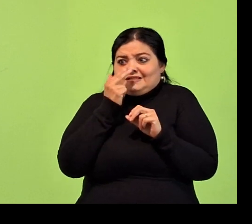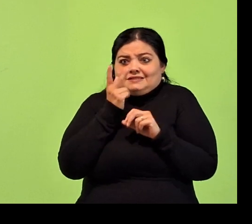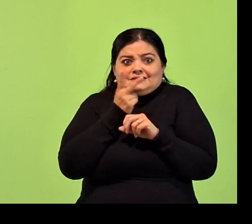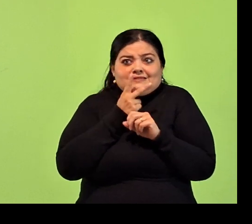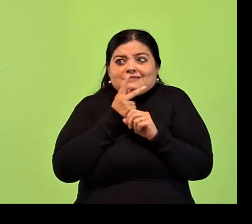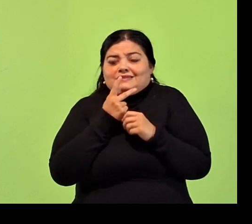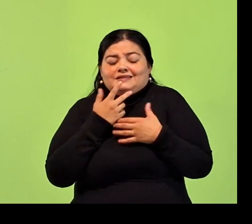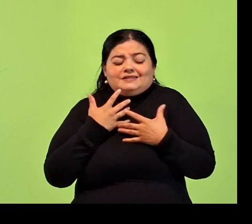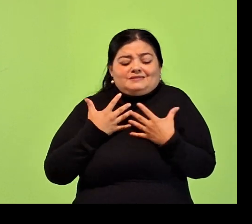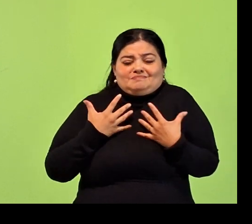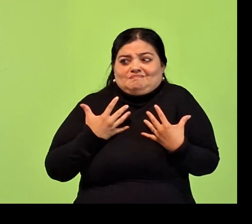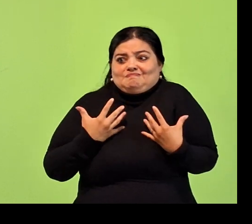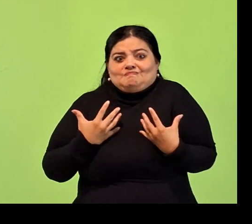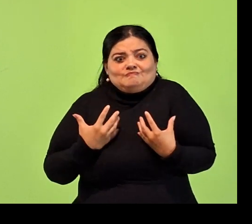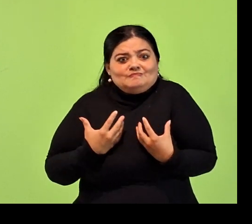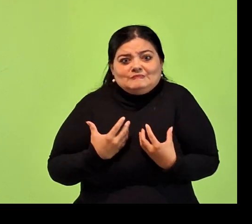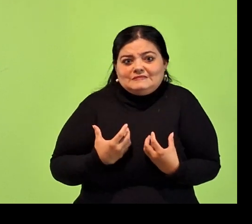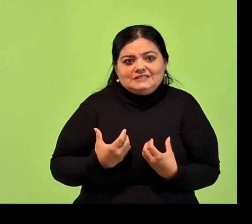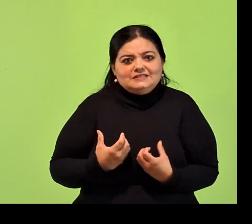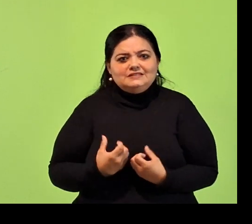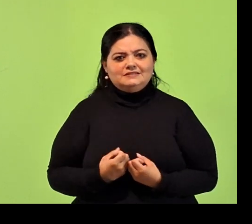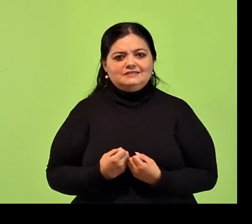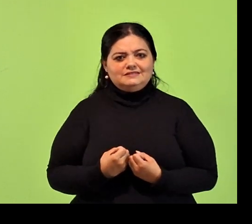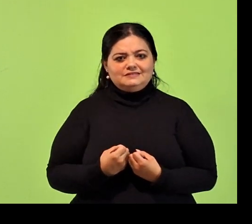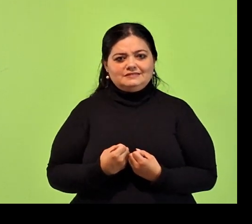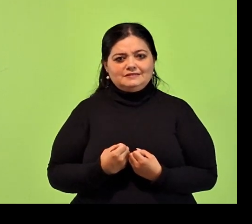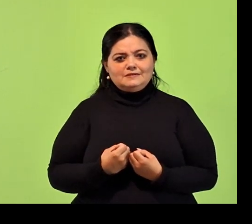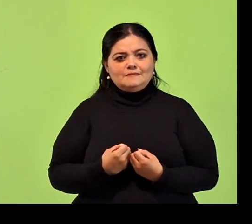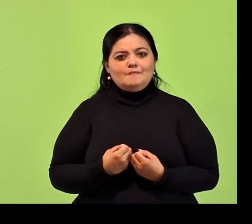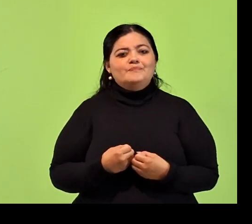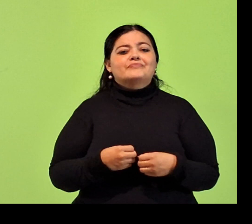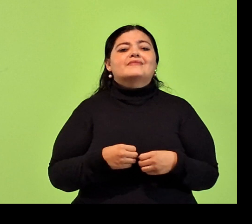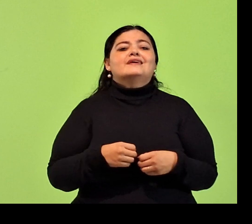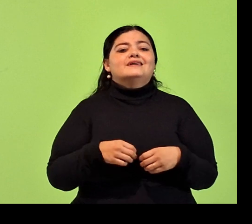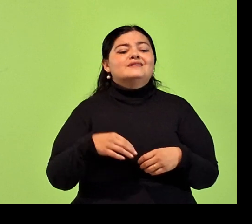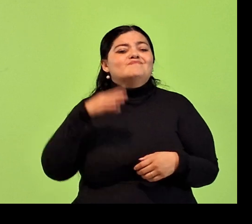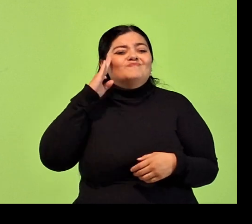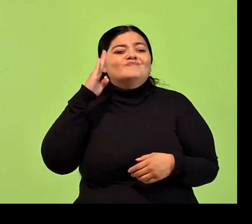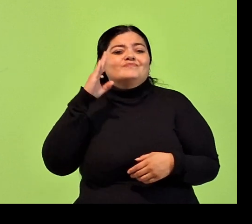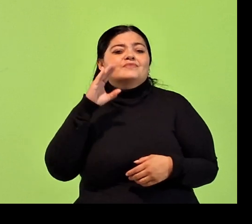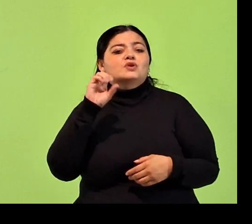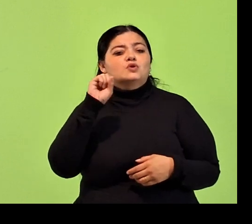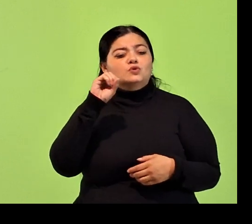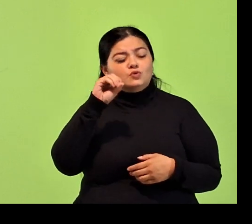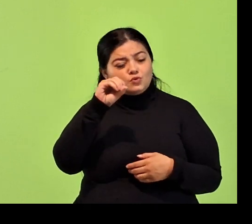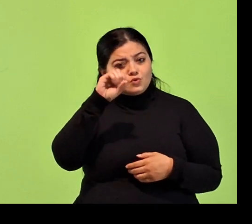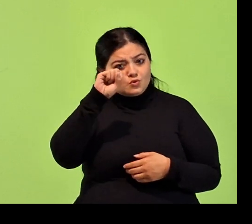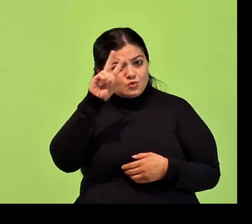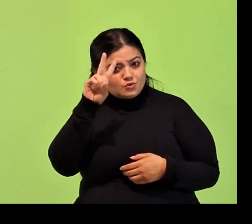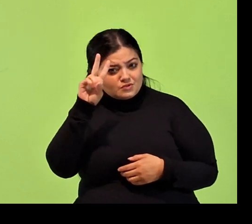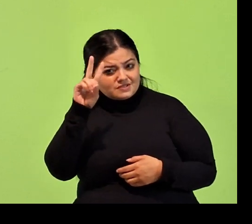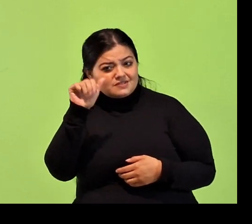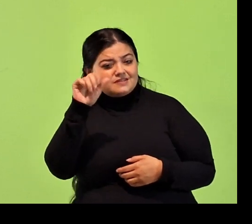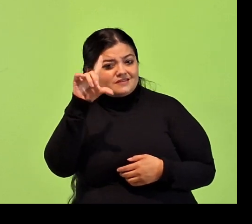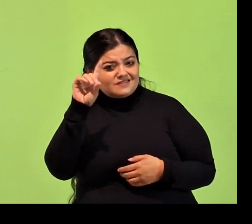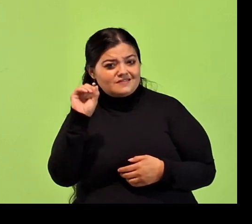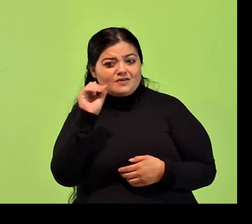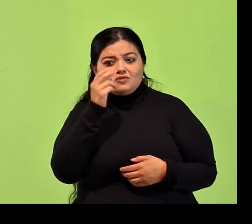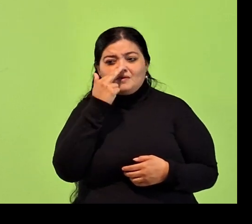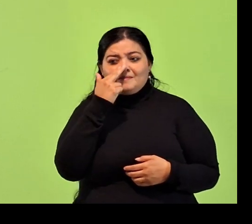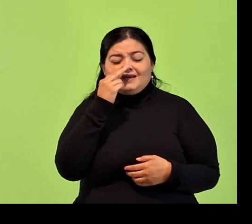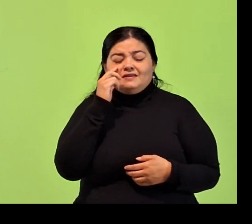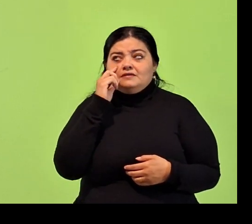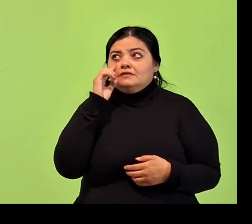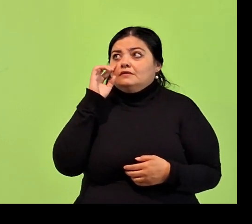perdidos, de estarem cansados, e principalmente Oswaldo Marceneiro é uma pessoa que claramente não está bem. Ele nem parece estar ali, ele parece